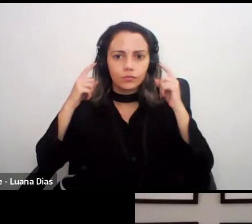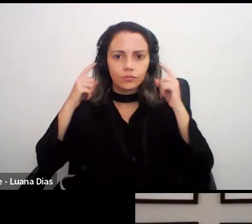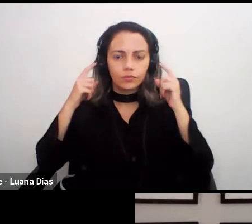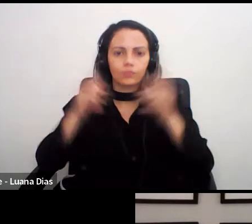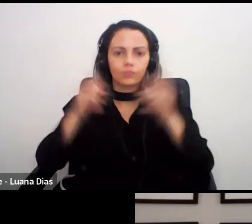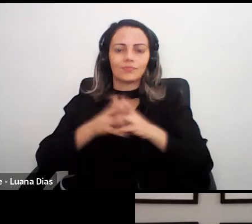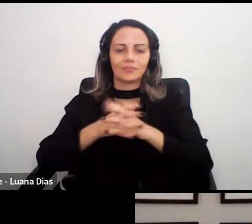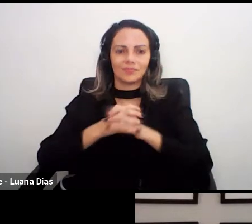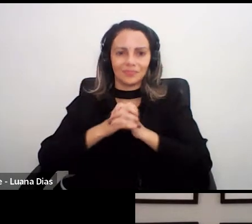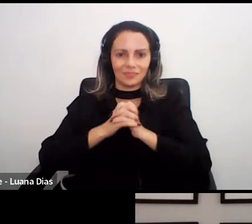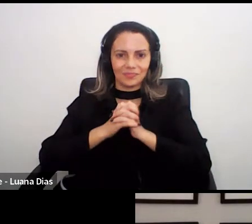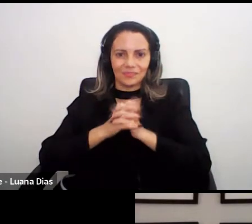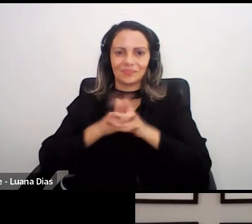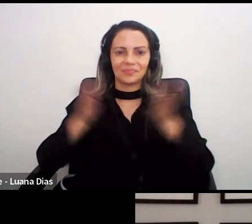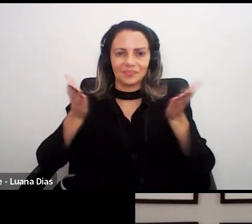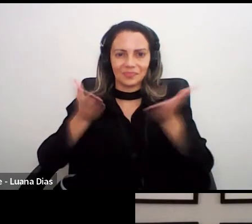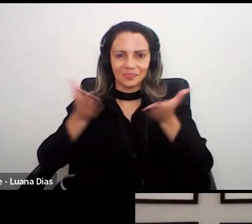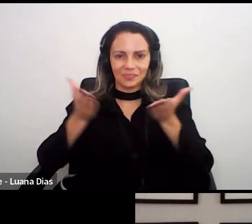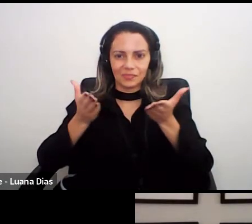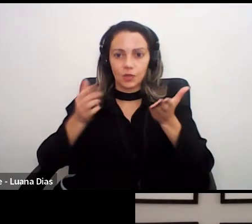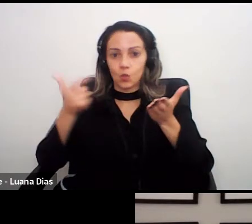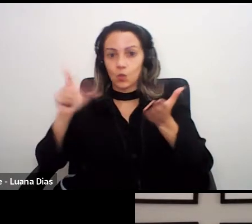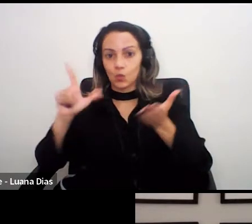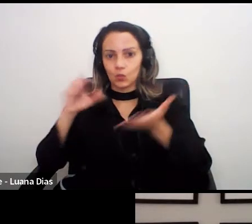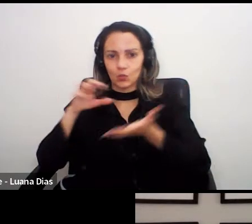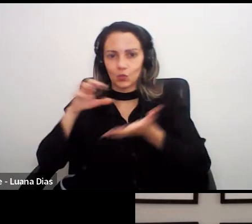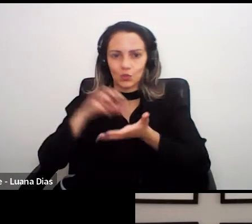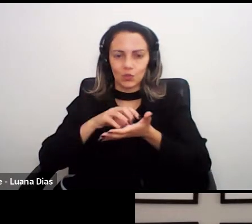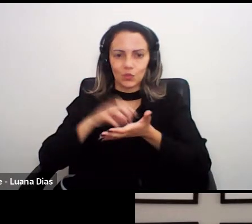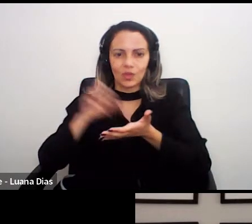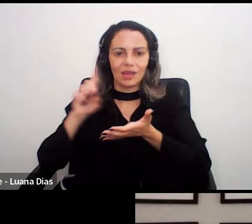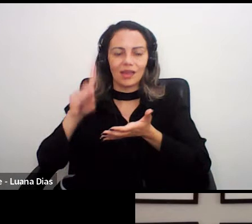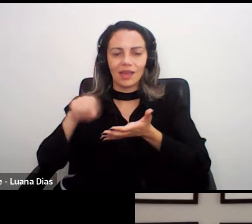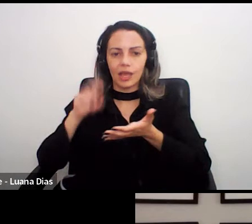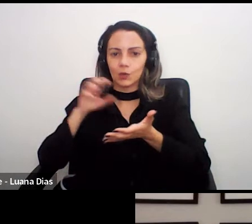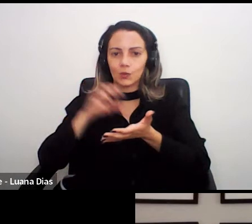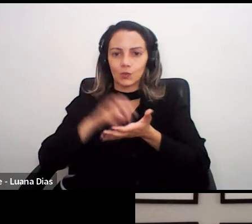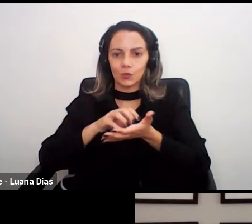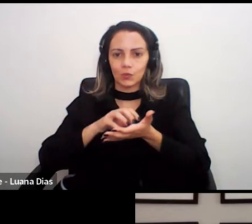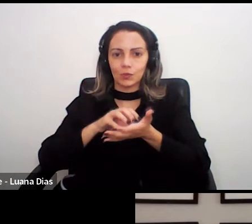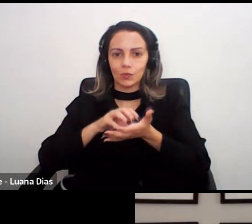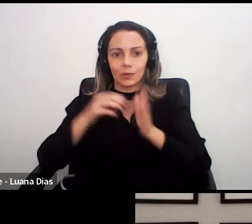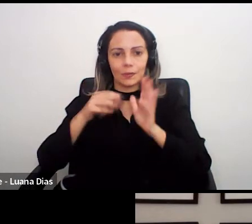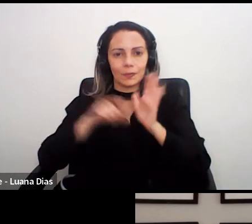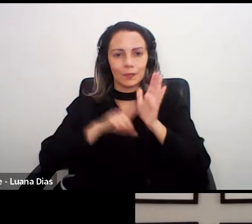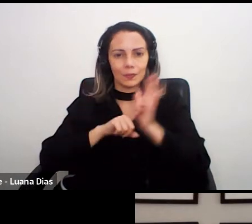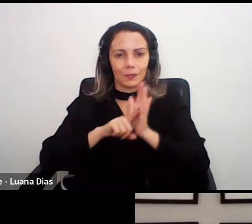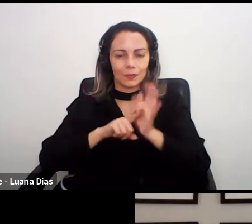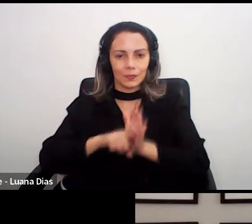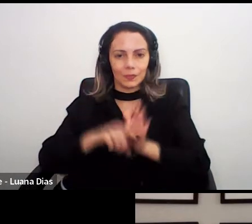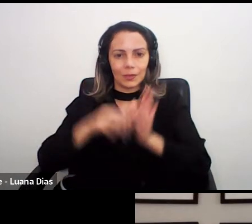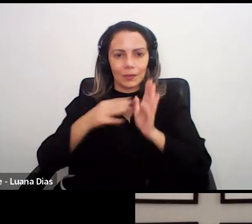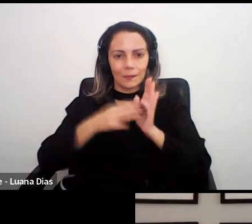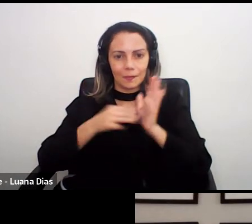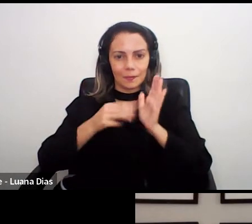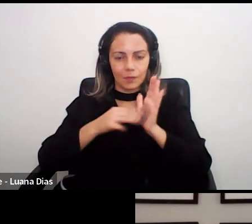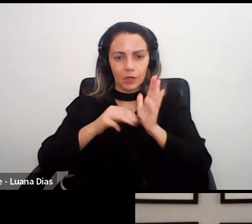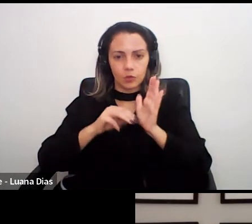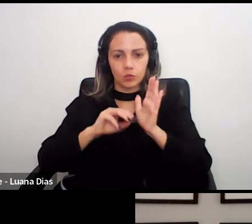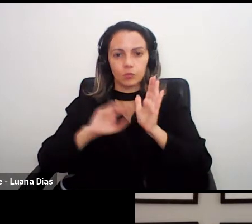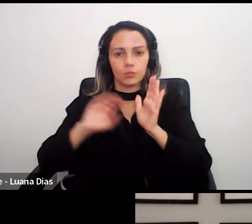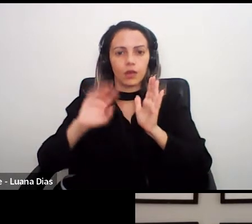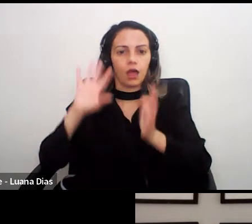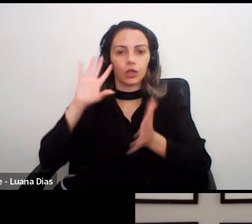O nosso próximo núcleo, que é o Núcleo de Pesquisa em Métodos Alternativos em Solução de Conflitos,